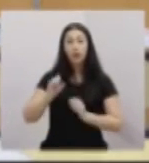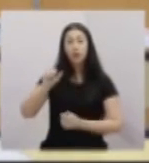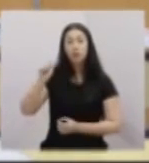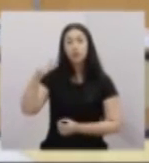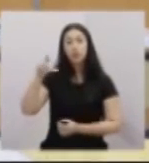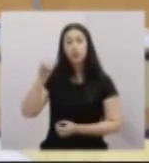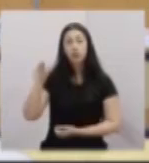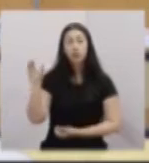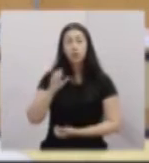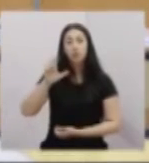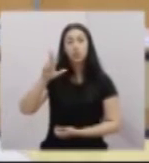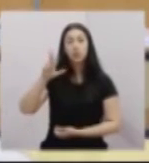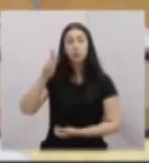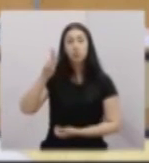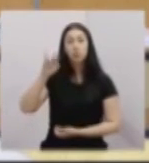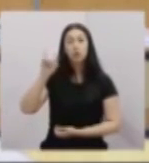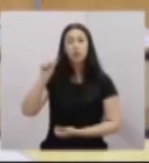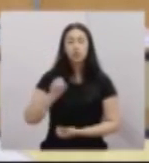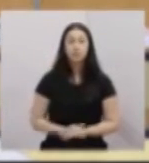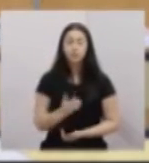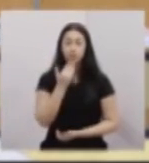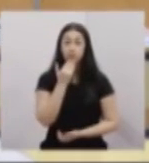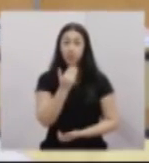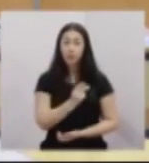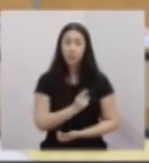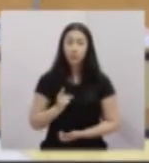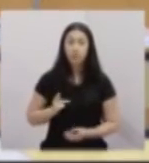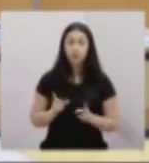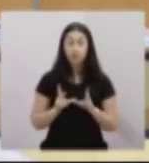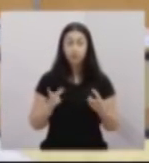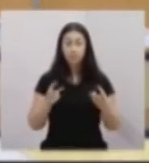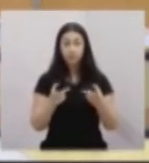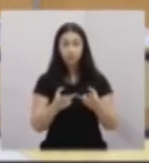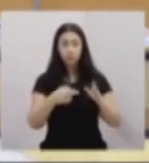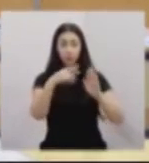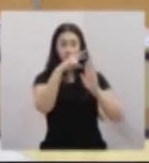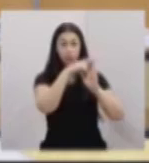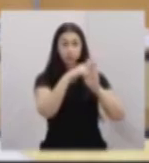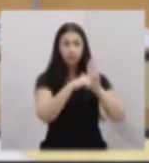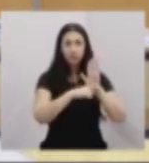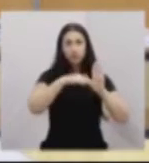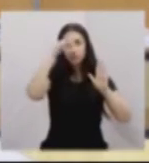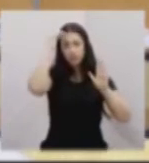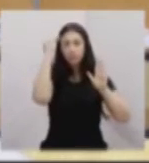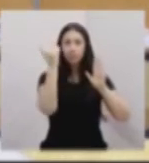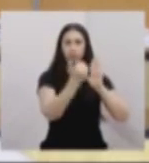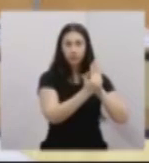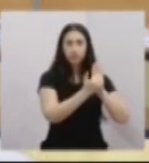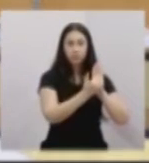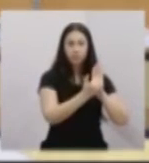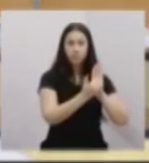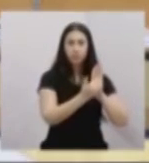Luís. Requeremos ao excelentíssimo senhor presidente dessa casa, ouvido e aprovado pelo egrégio